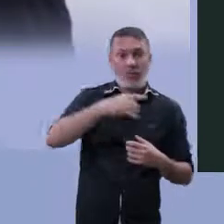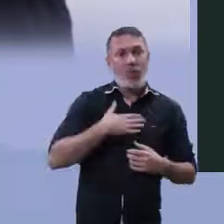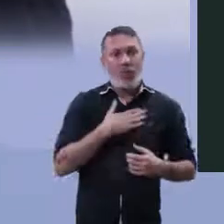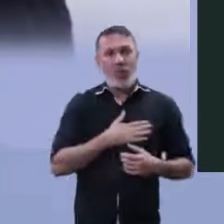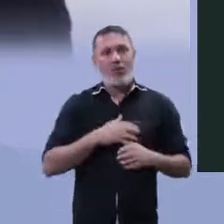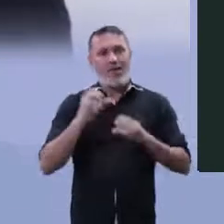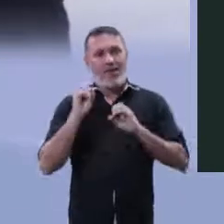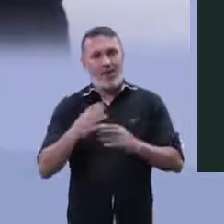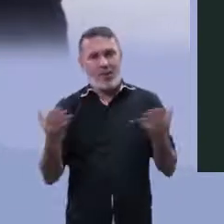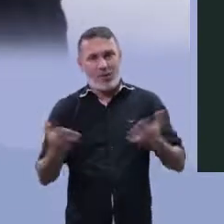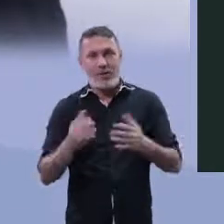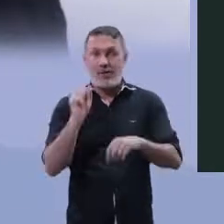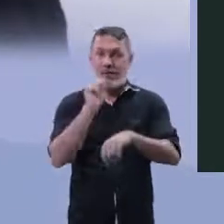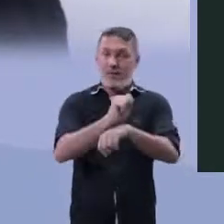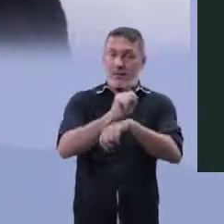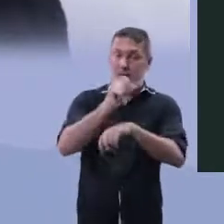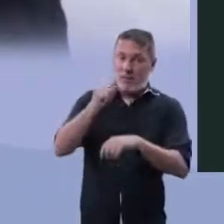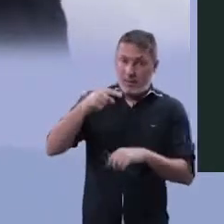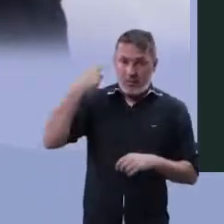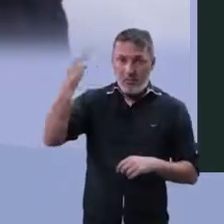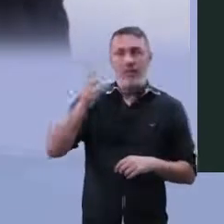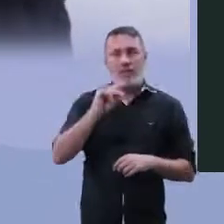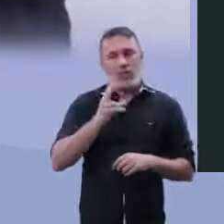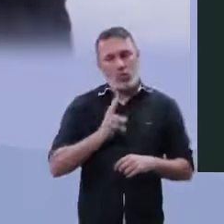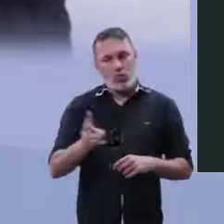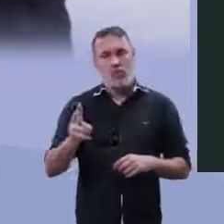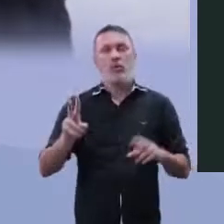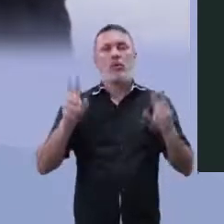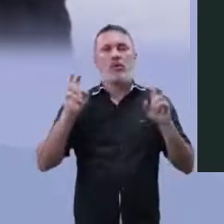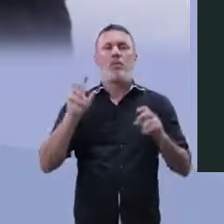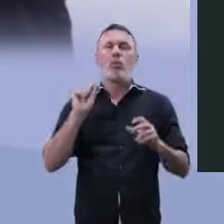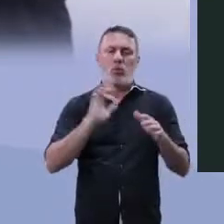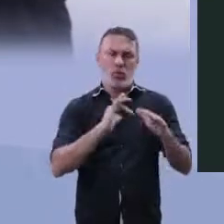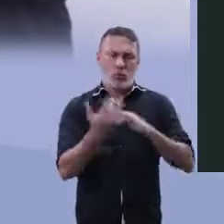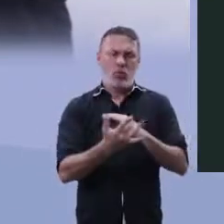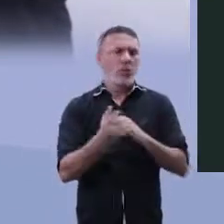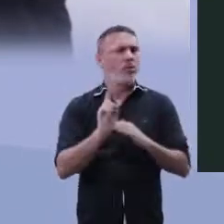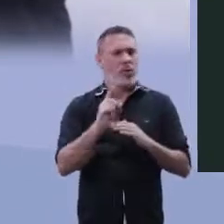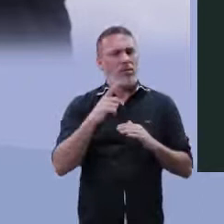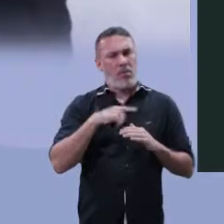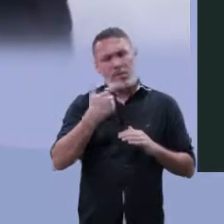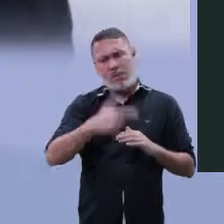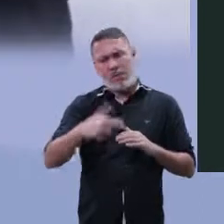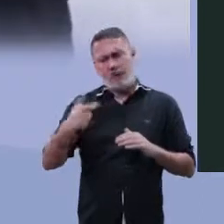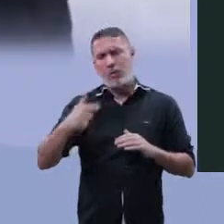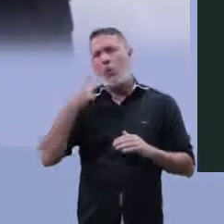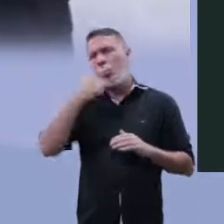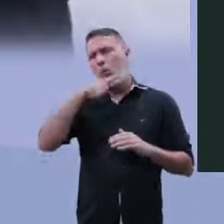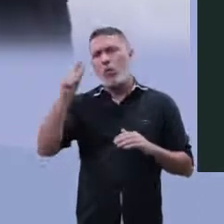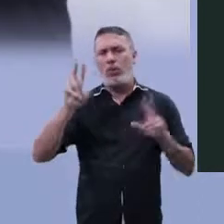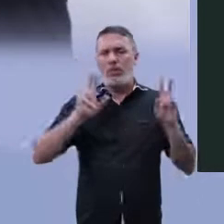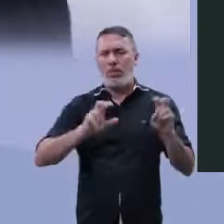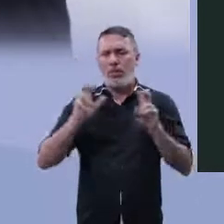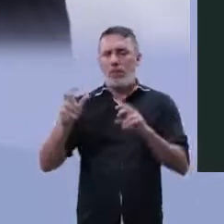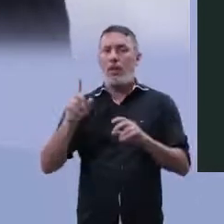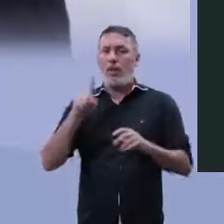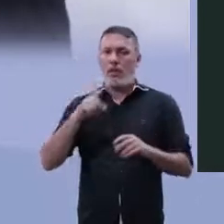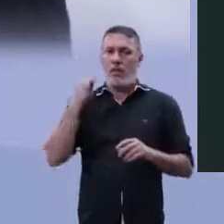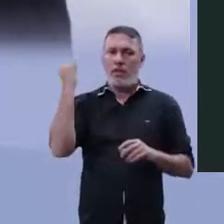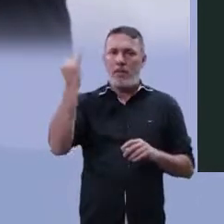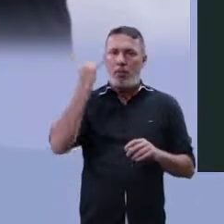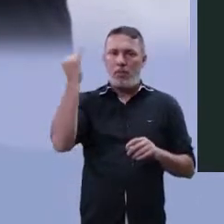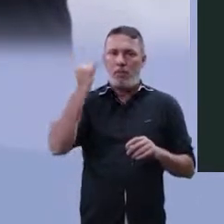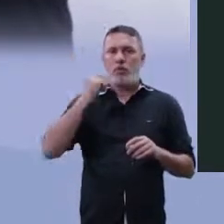aí eu espero que vocês tenham gostado e a gente depois continuará trabalhando, não com as redes sociais, mas com outro